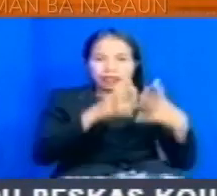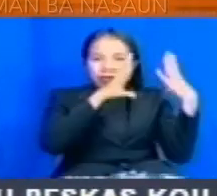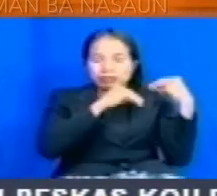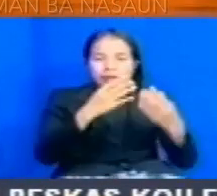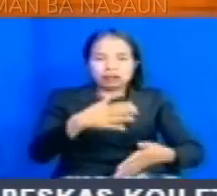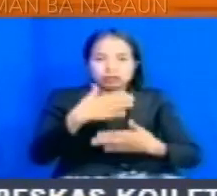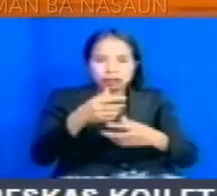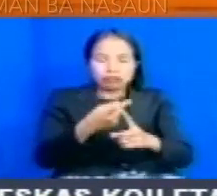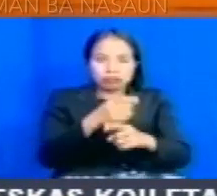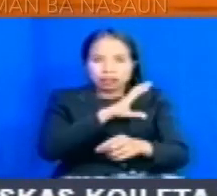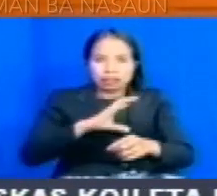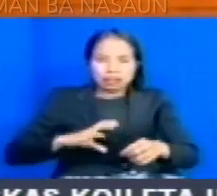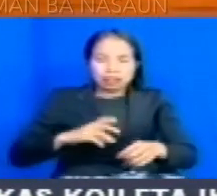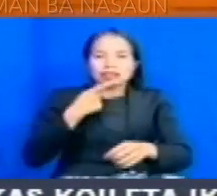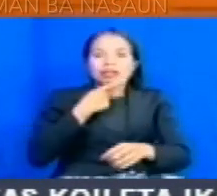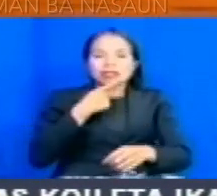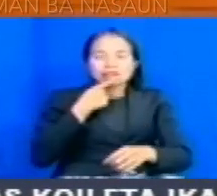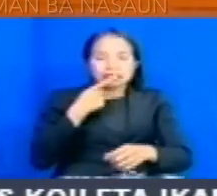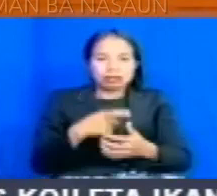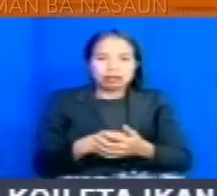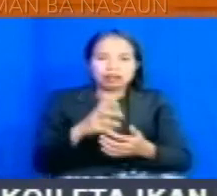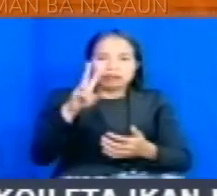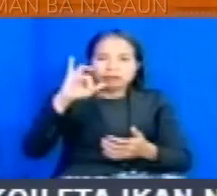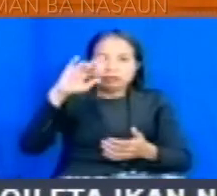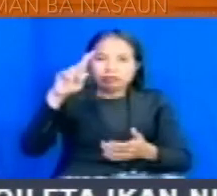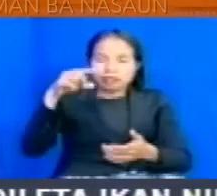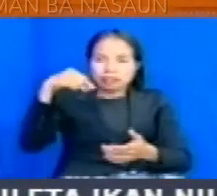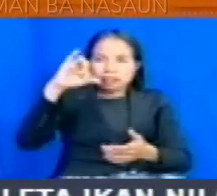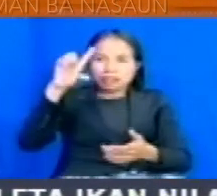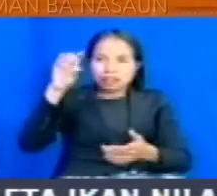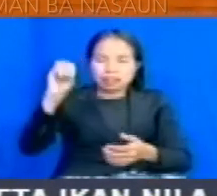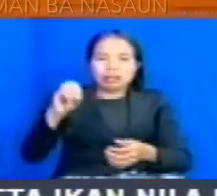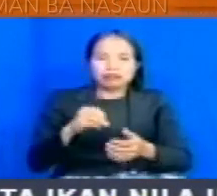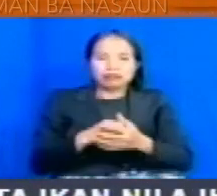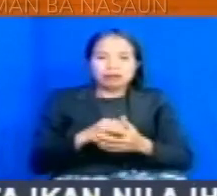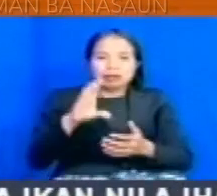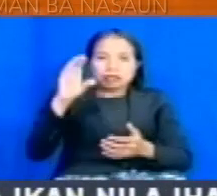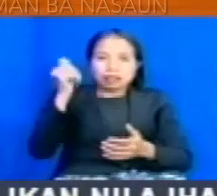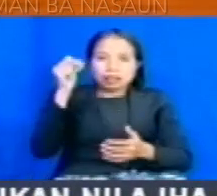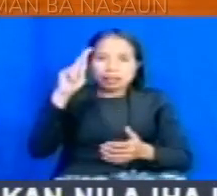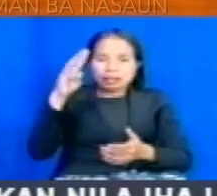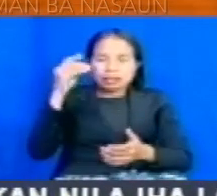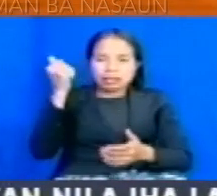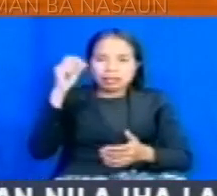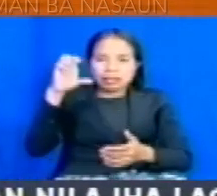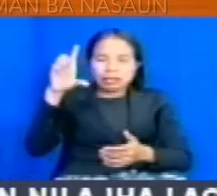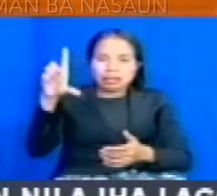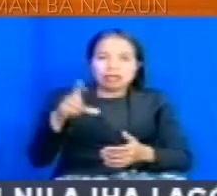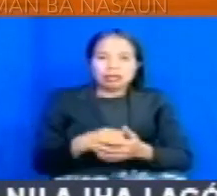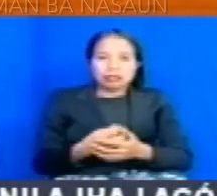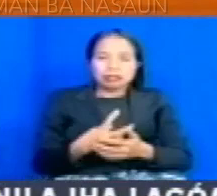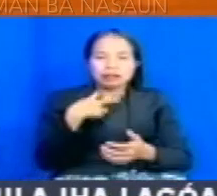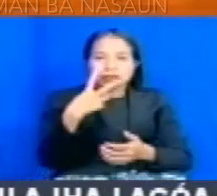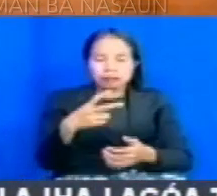Esperança que solo com a Cisterna Católica, sua eminência Dom Versílio do Carmo Cardeal da Silva. Turma acompanha Serani